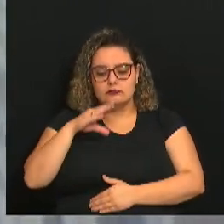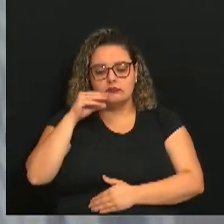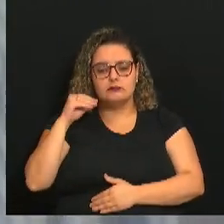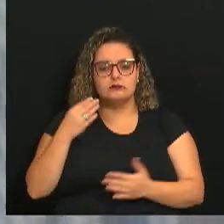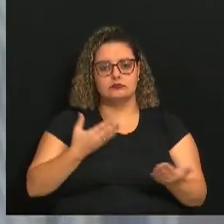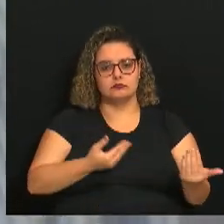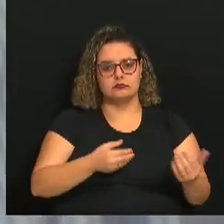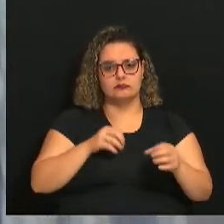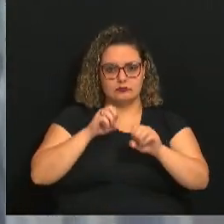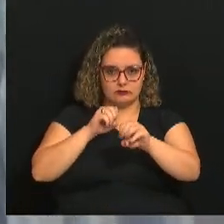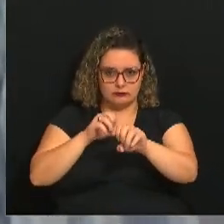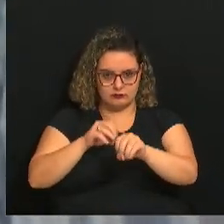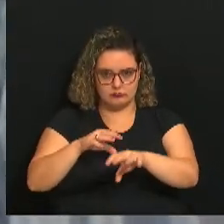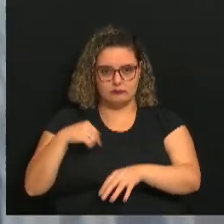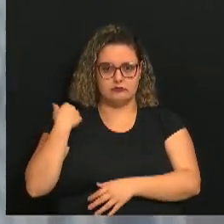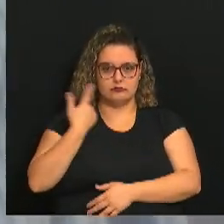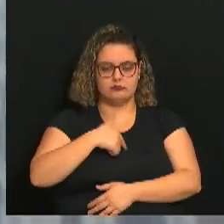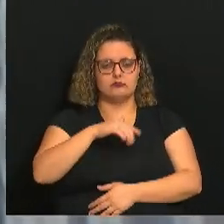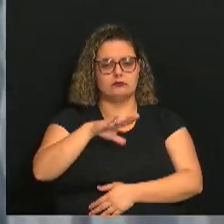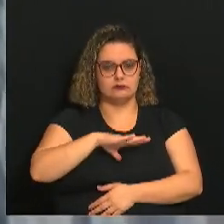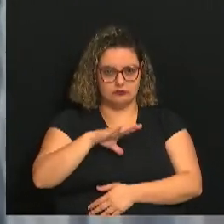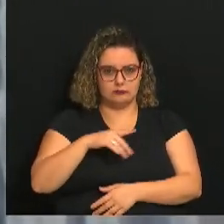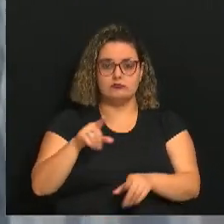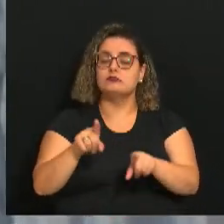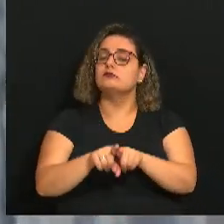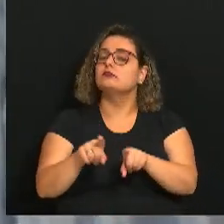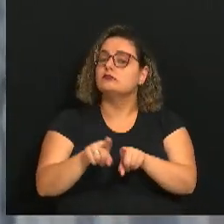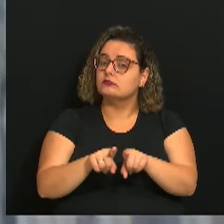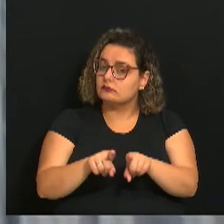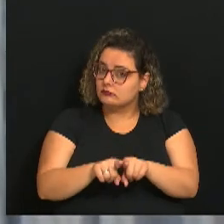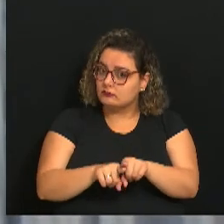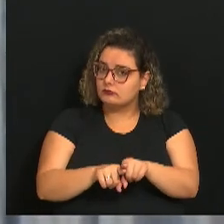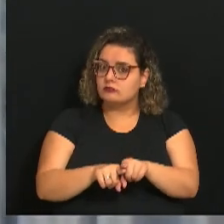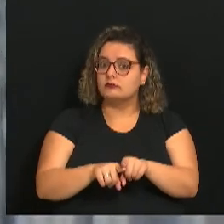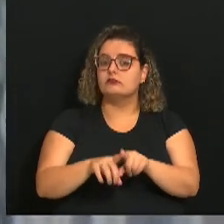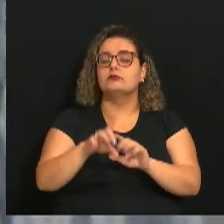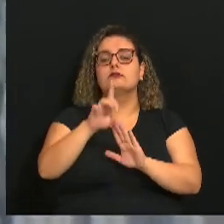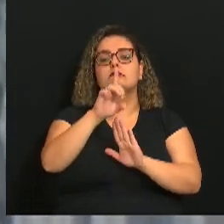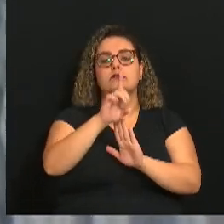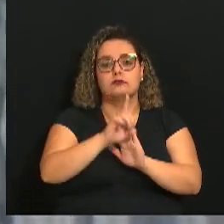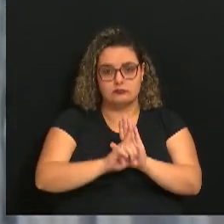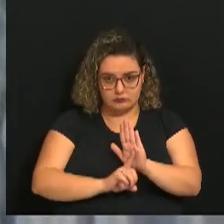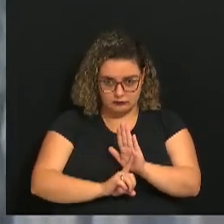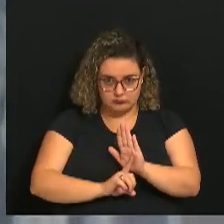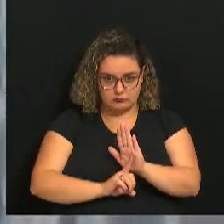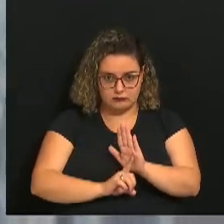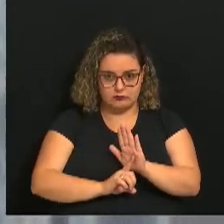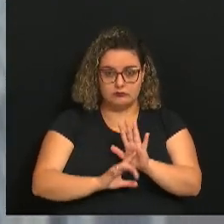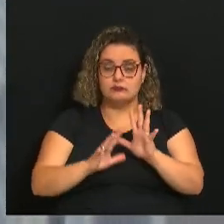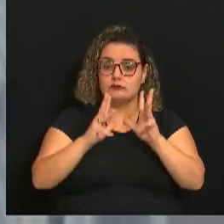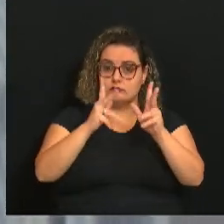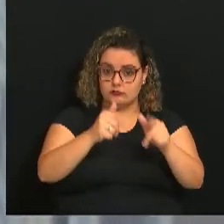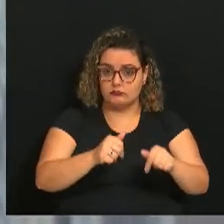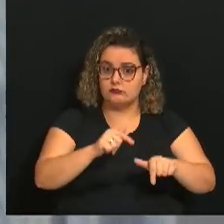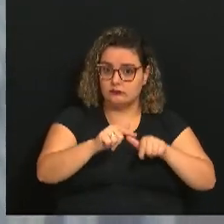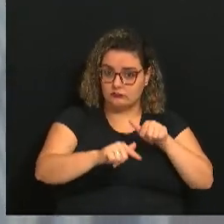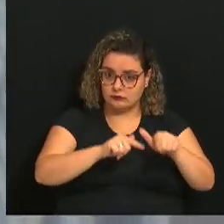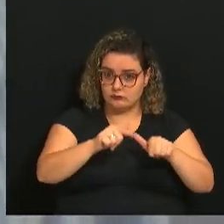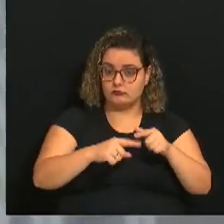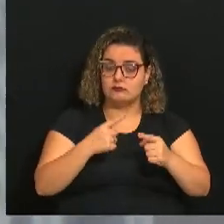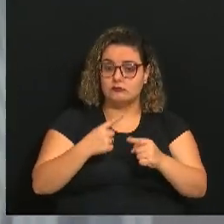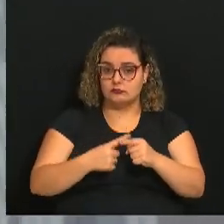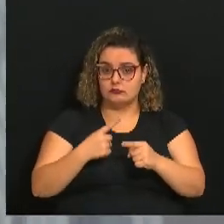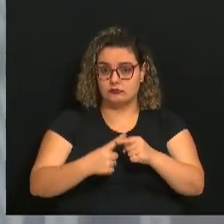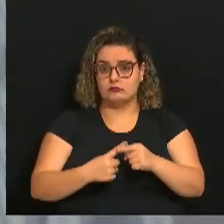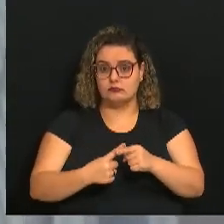município, mas levando em conta também os direitos desses trabalhadores. Por quê? Porque uma